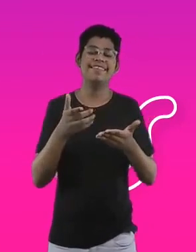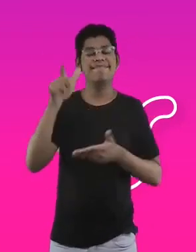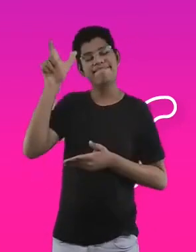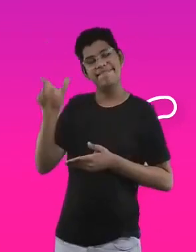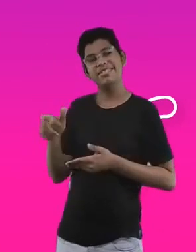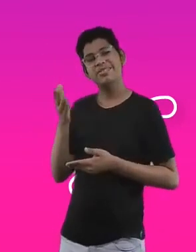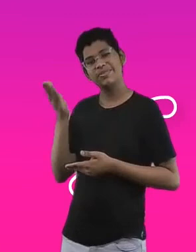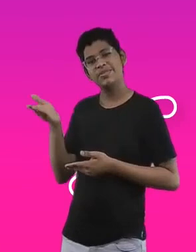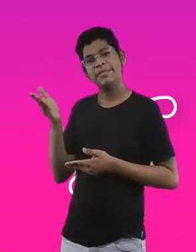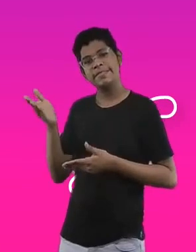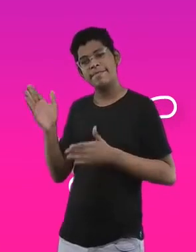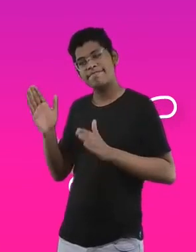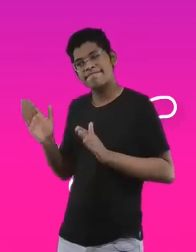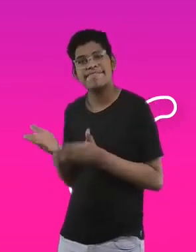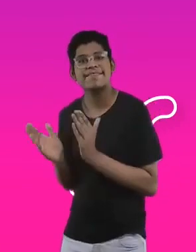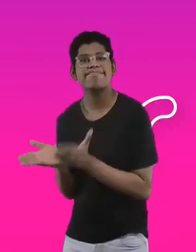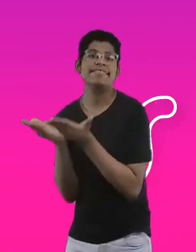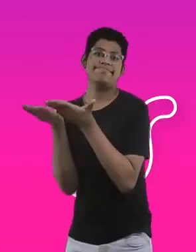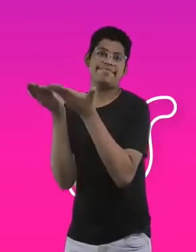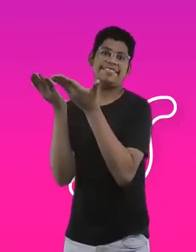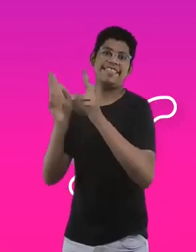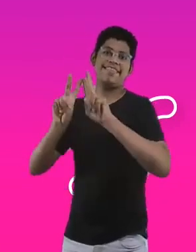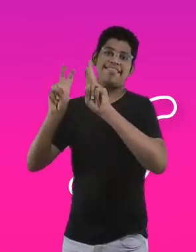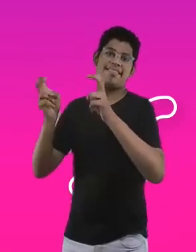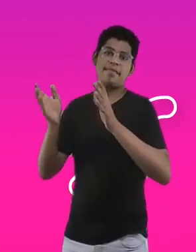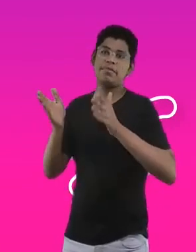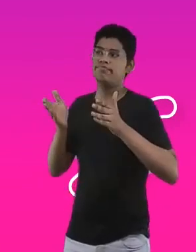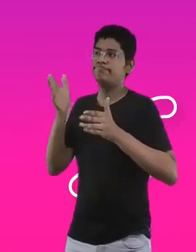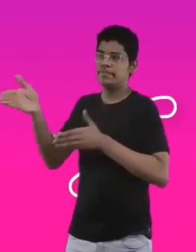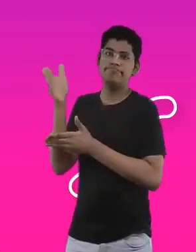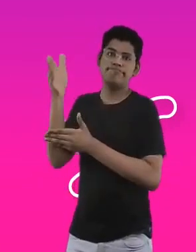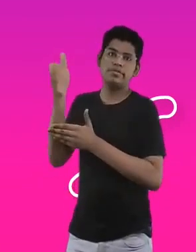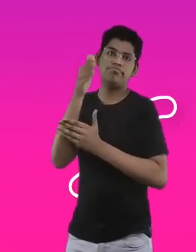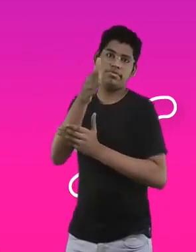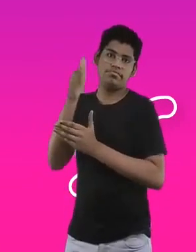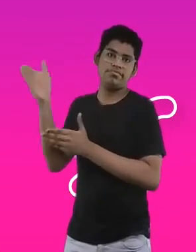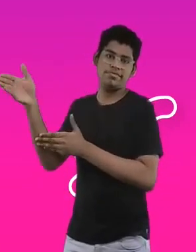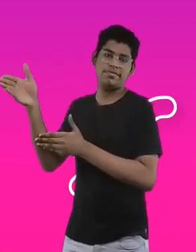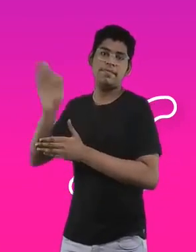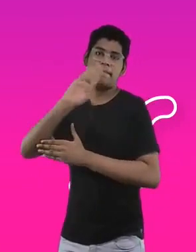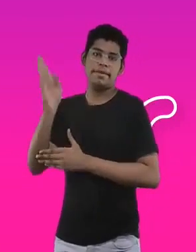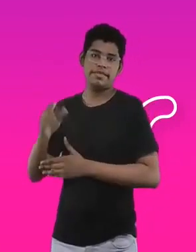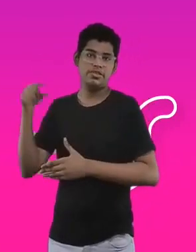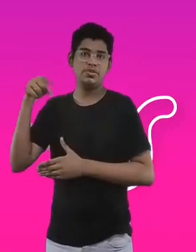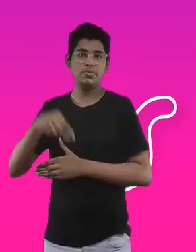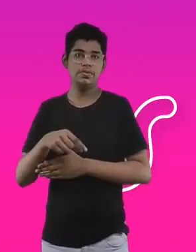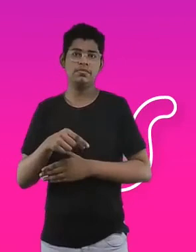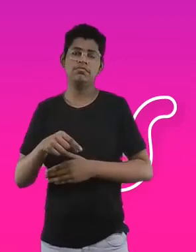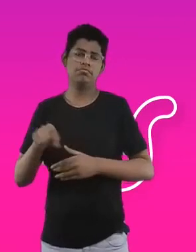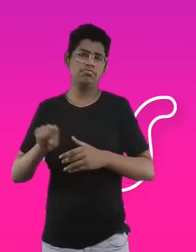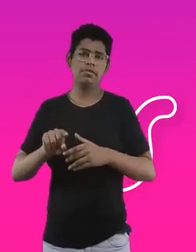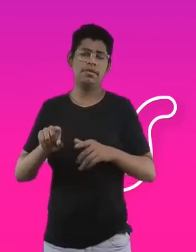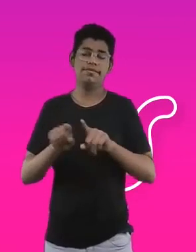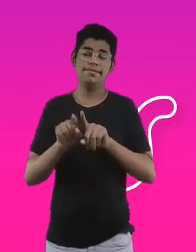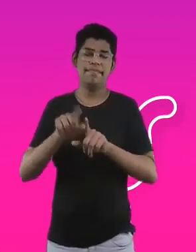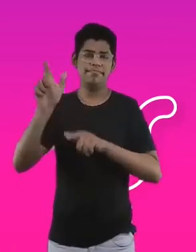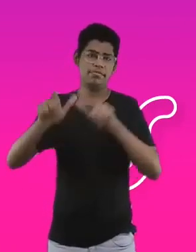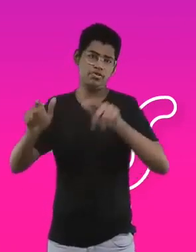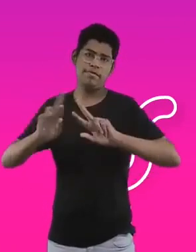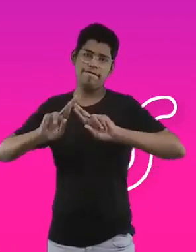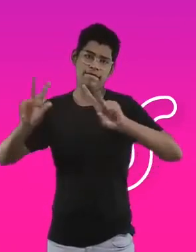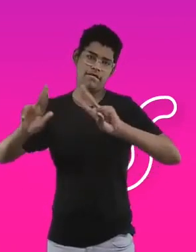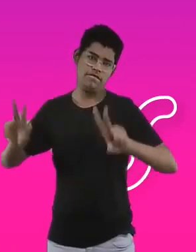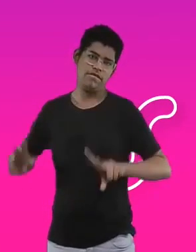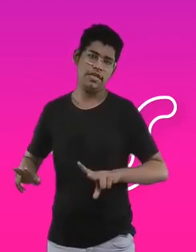eleva essa pauta no Brasil de uma maneira extremamente relevante, e assim como ela, muitas outras pessoas. Então, faça